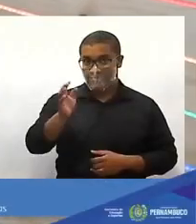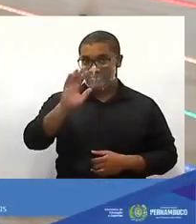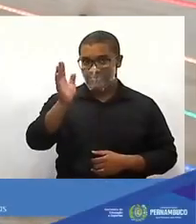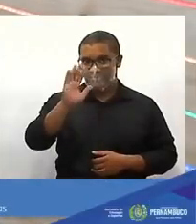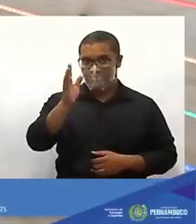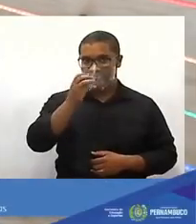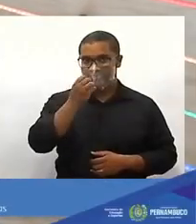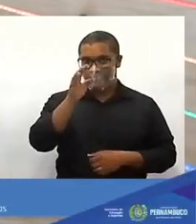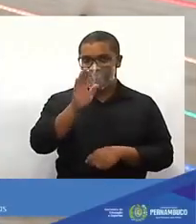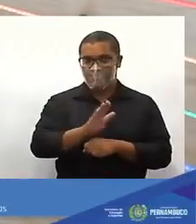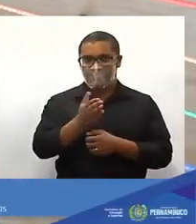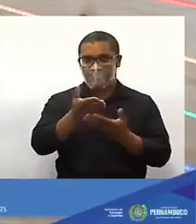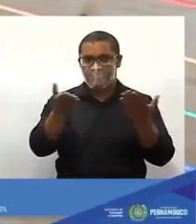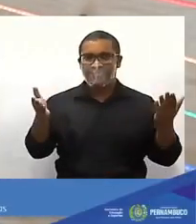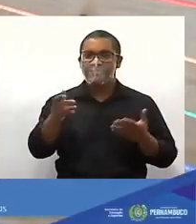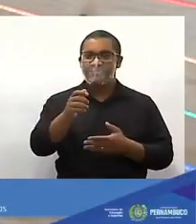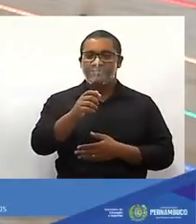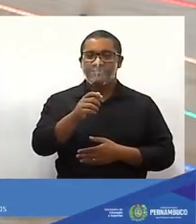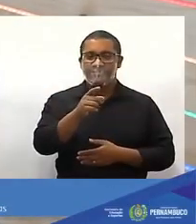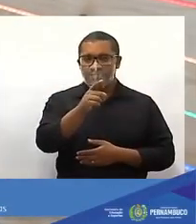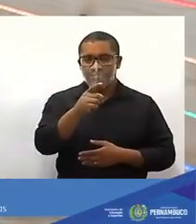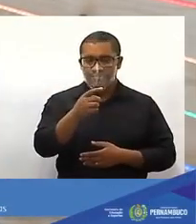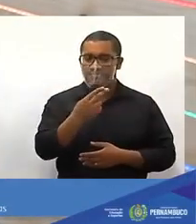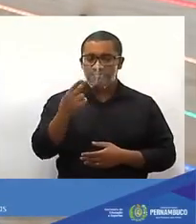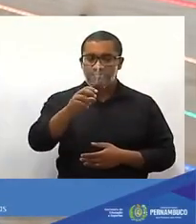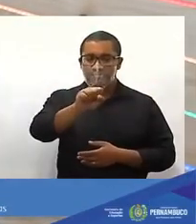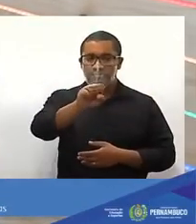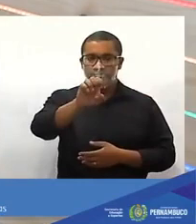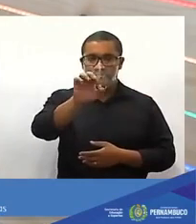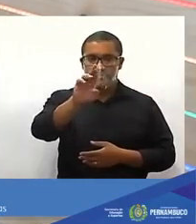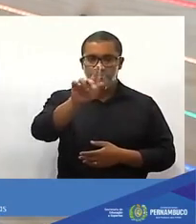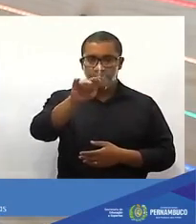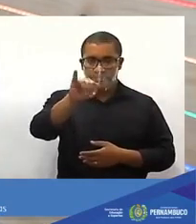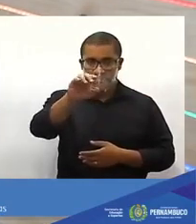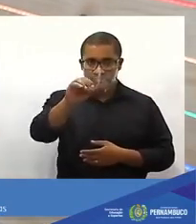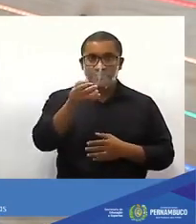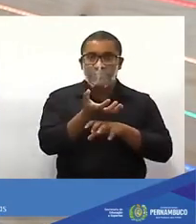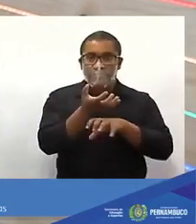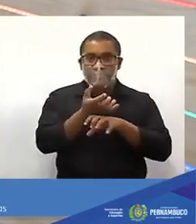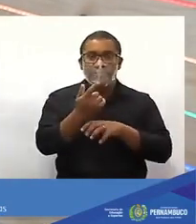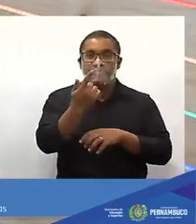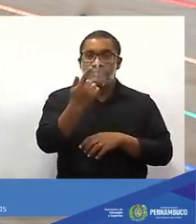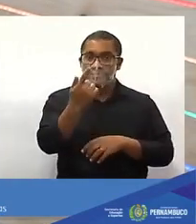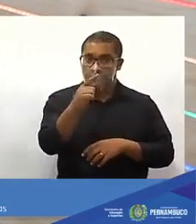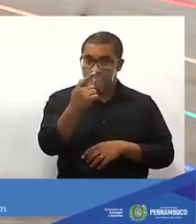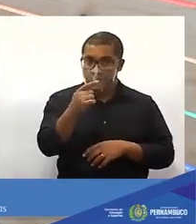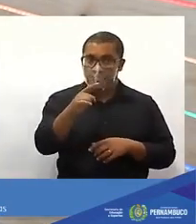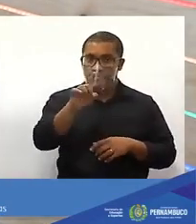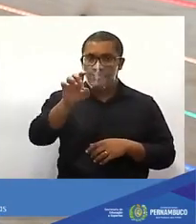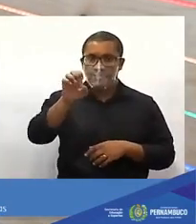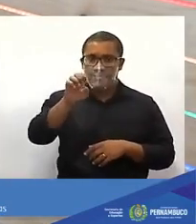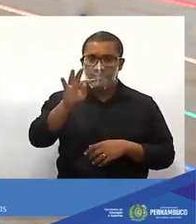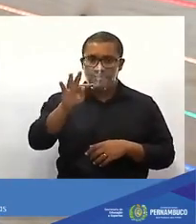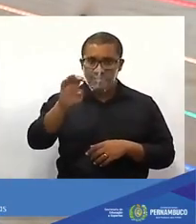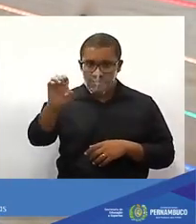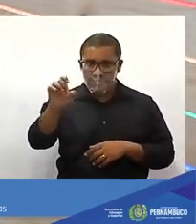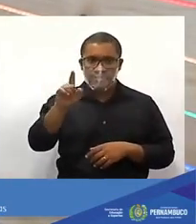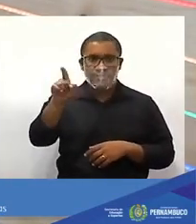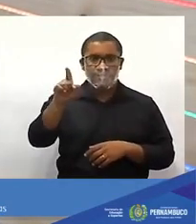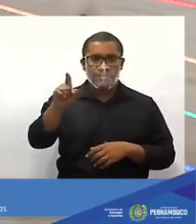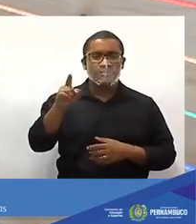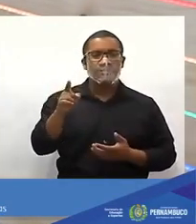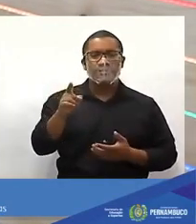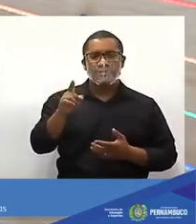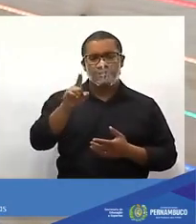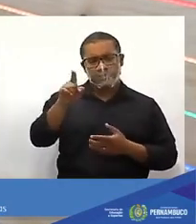Olá, boa tarde, estudante. Eu sou o professor Sérgio Bezerra de Geografia, da ETE Advogado José David Gil Rodrigues,